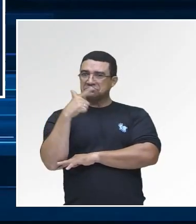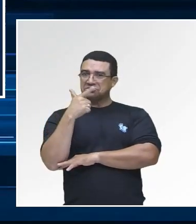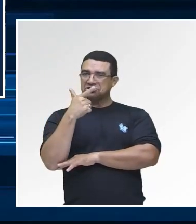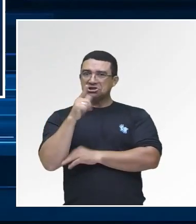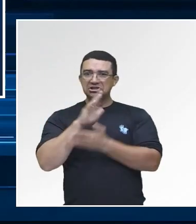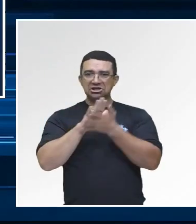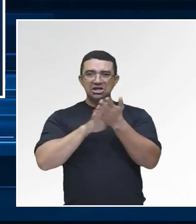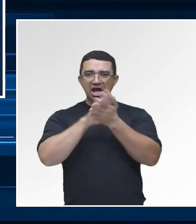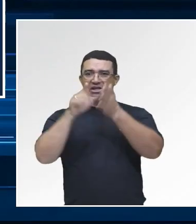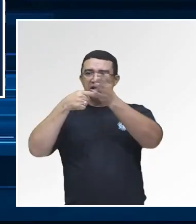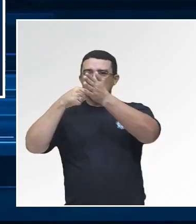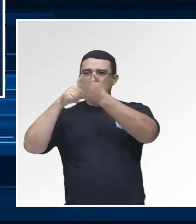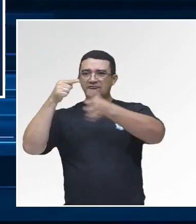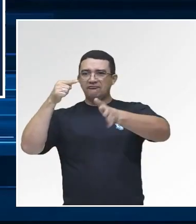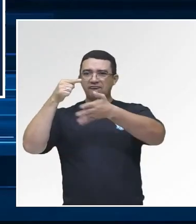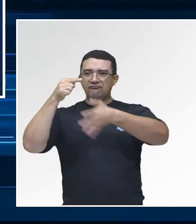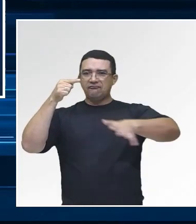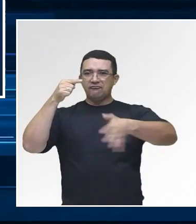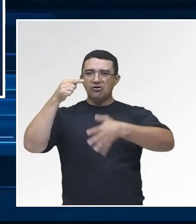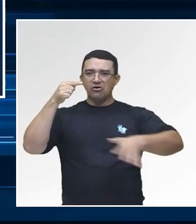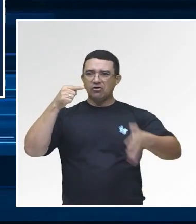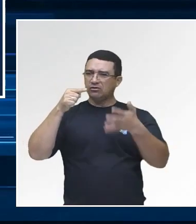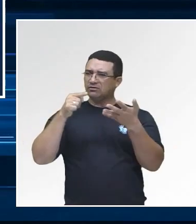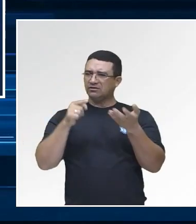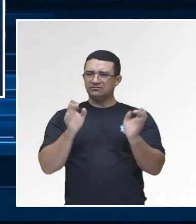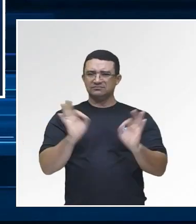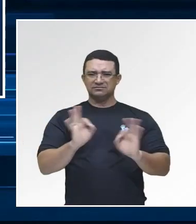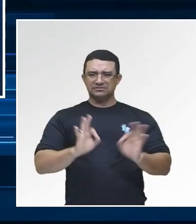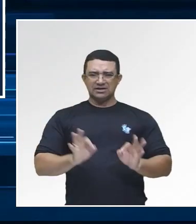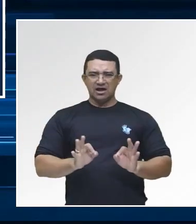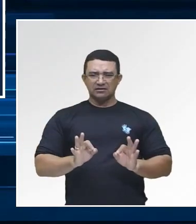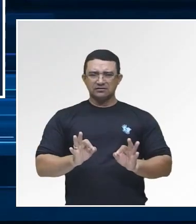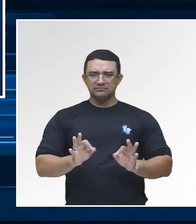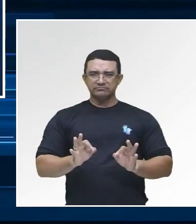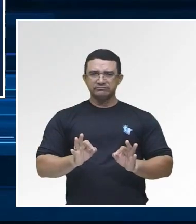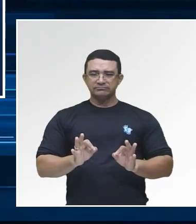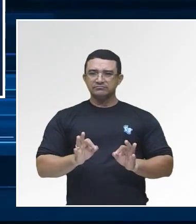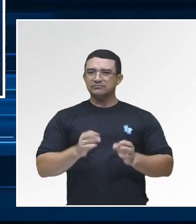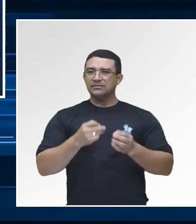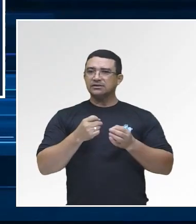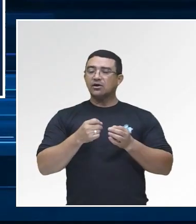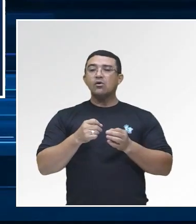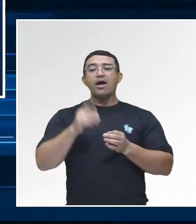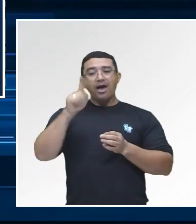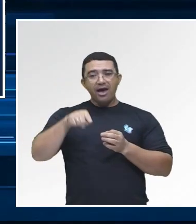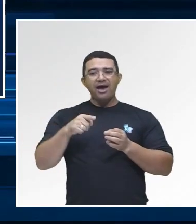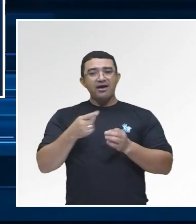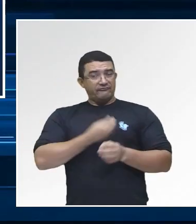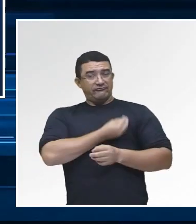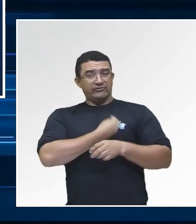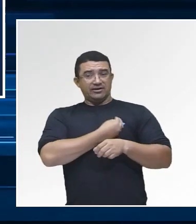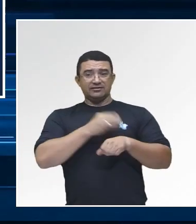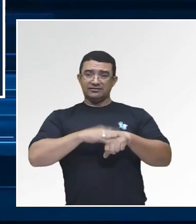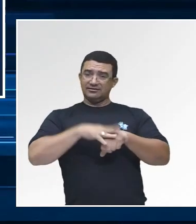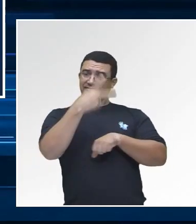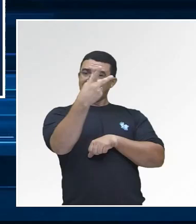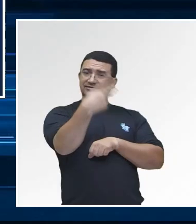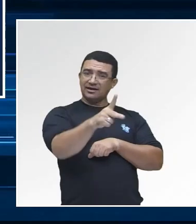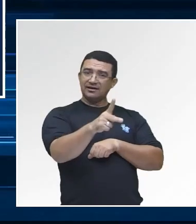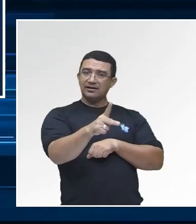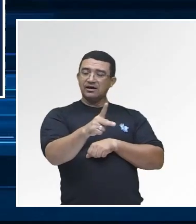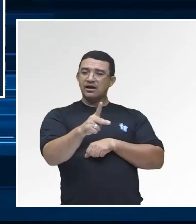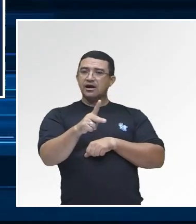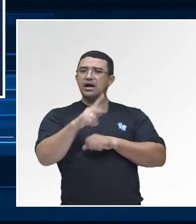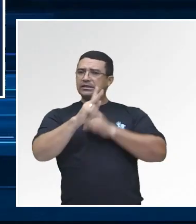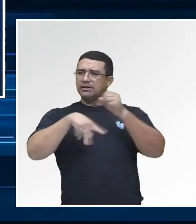Sem folha. É um ciclo. Ela renascerá, comentávamos num bar ou na